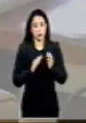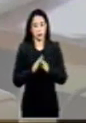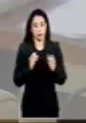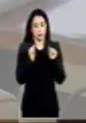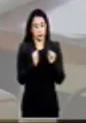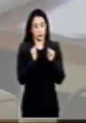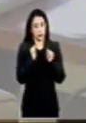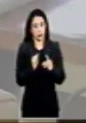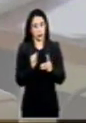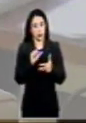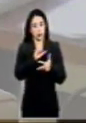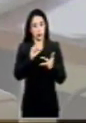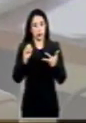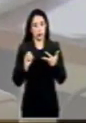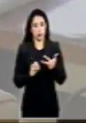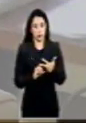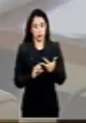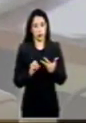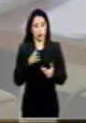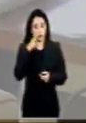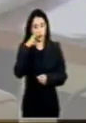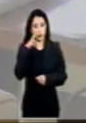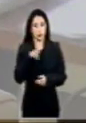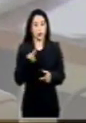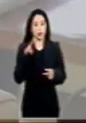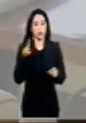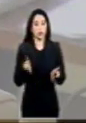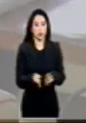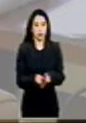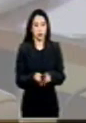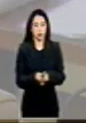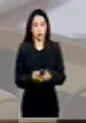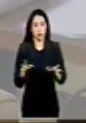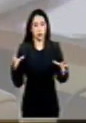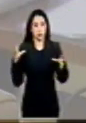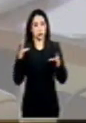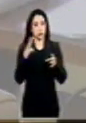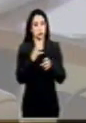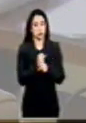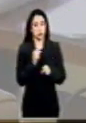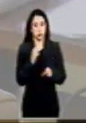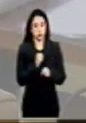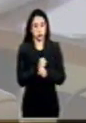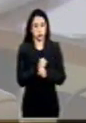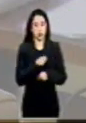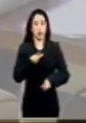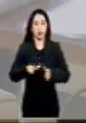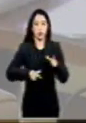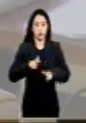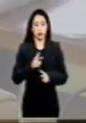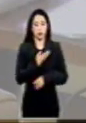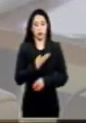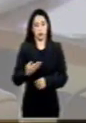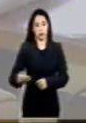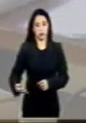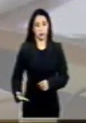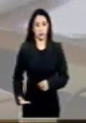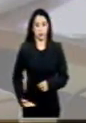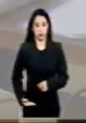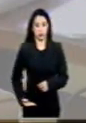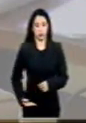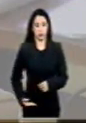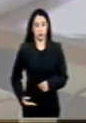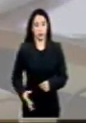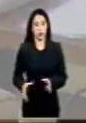mas em verdade é o feixe de atribuições específicas de certas funções públicas que os